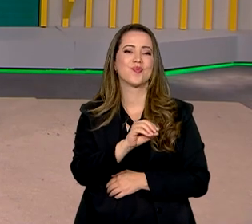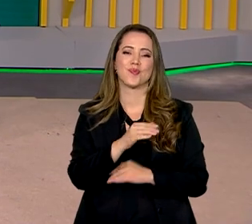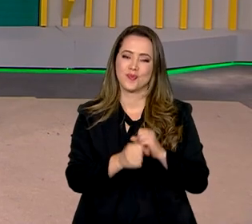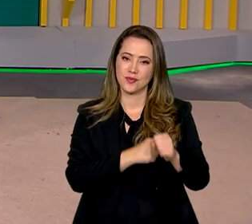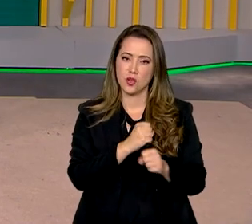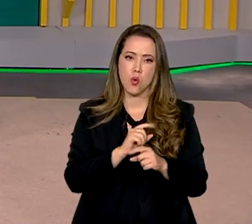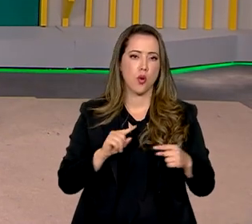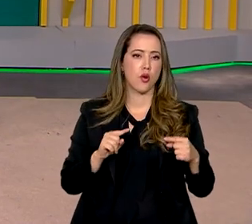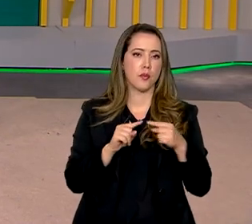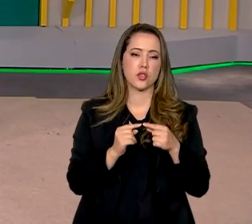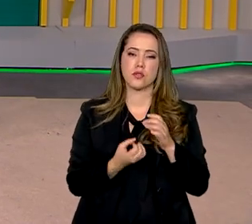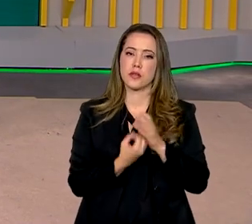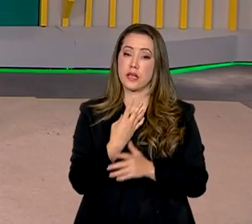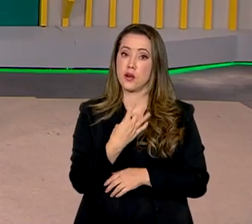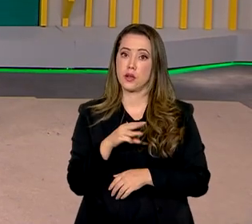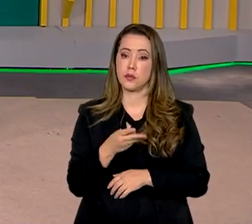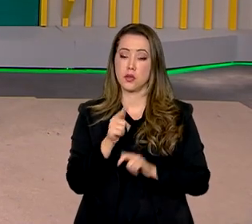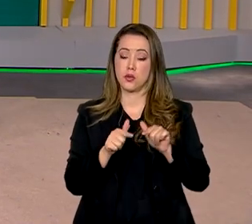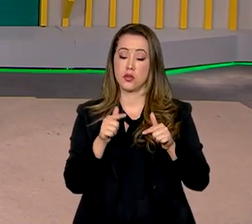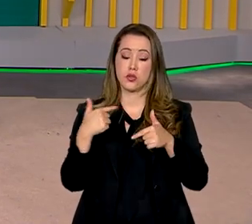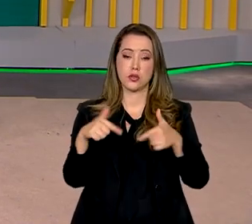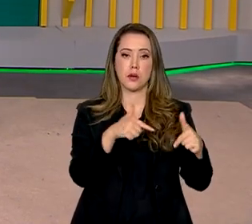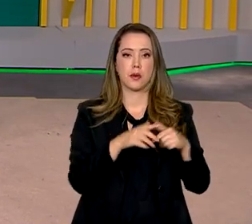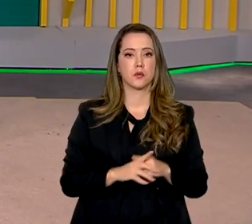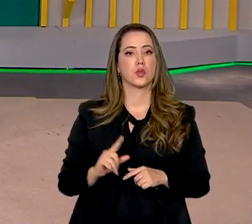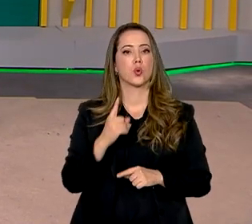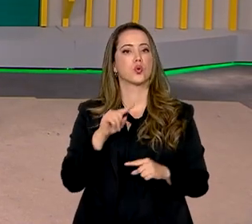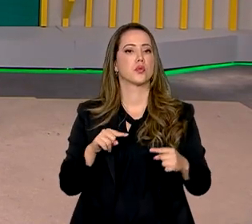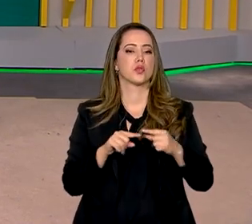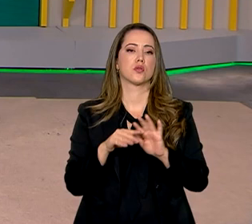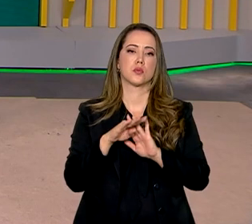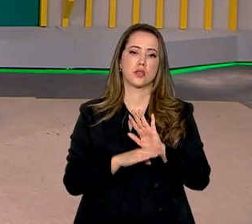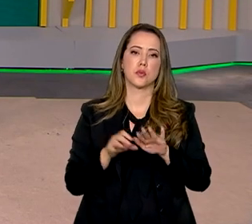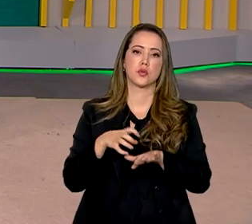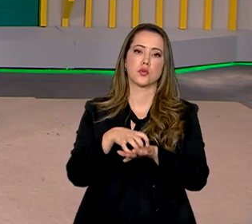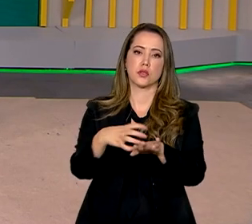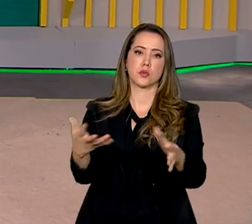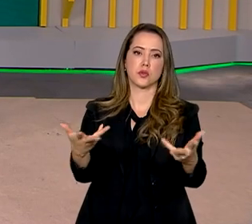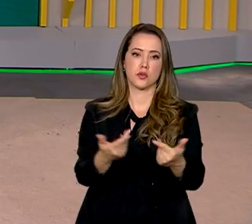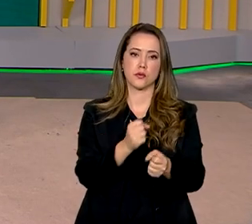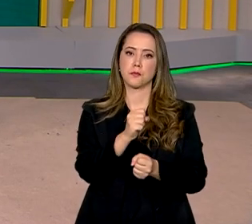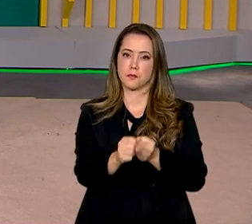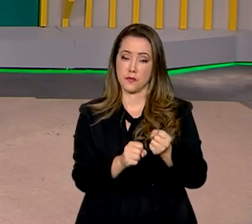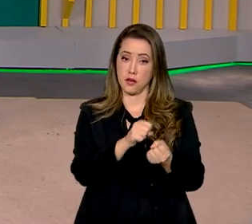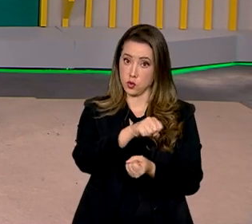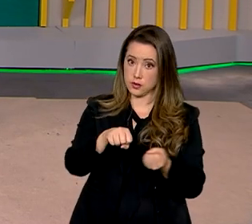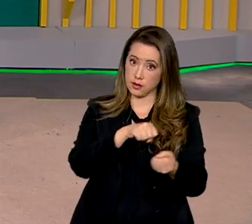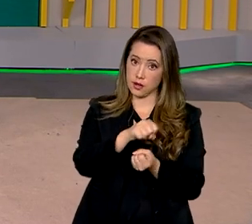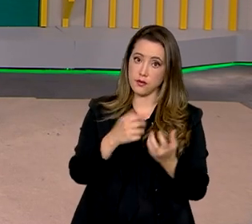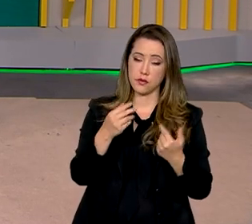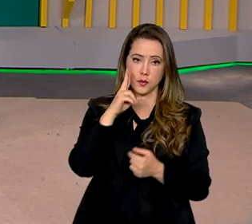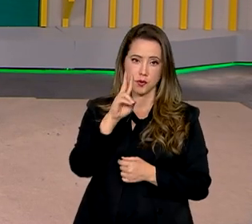4 milhões de empregos. Sim, e um dos eixos do programa é o de transporte eficiente e sustentável. E para mostrar